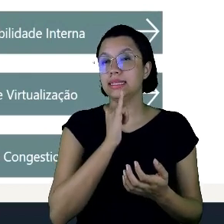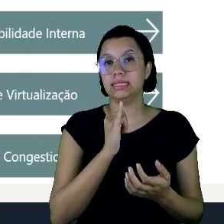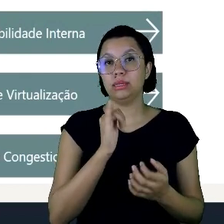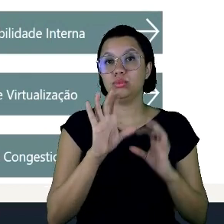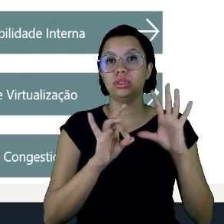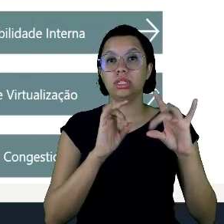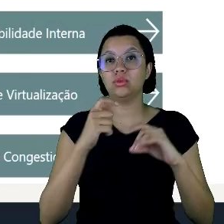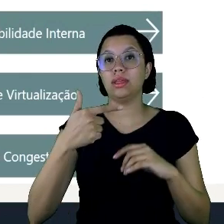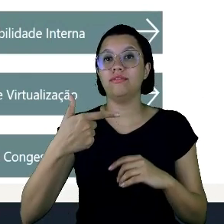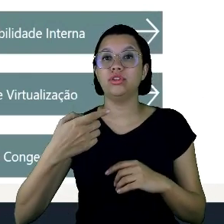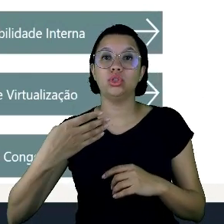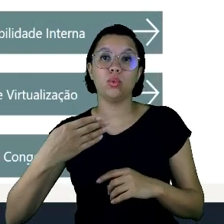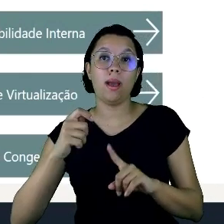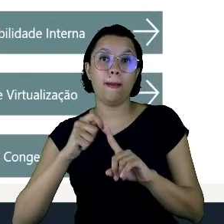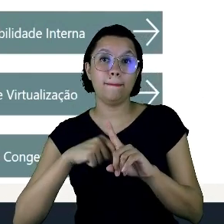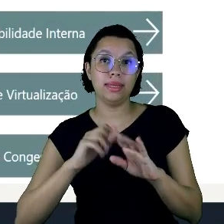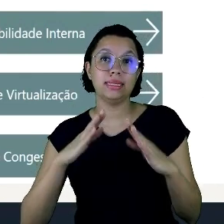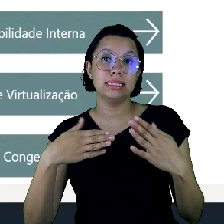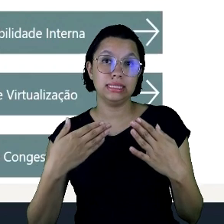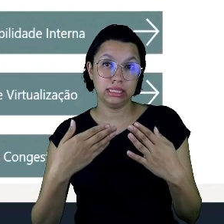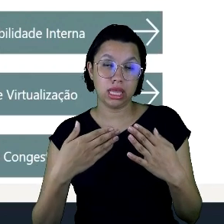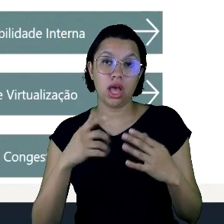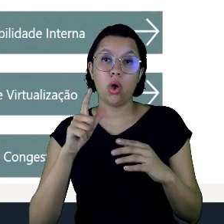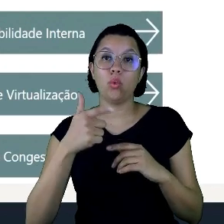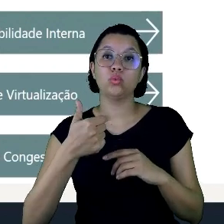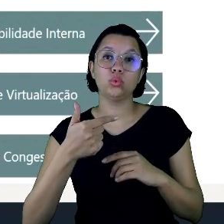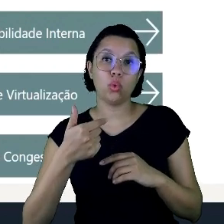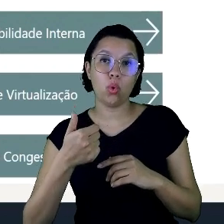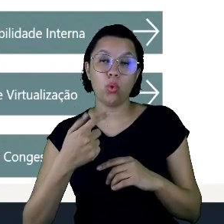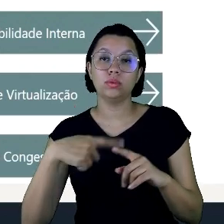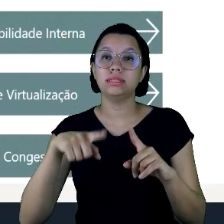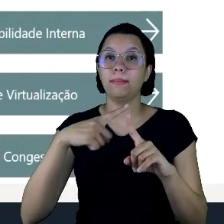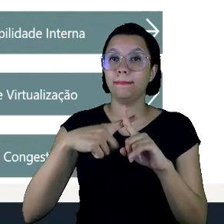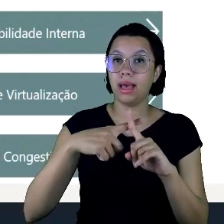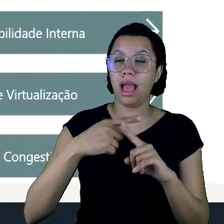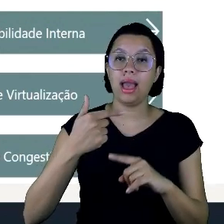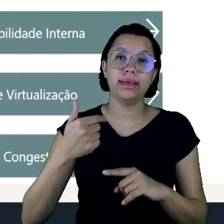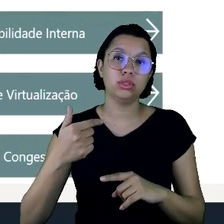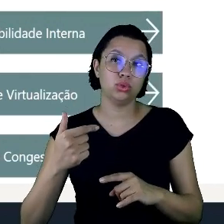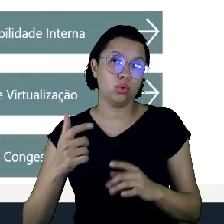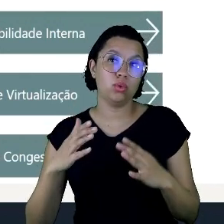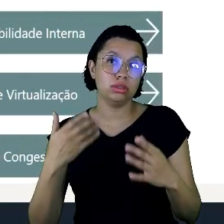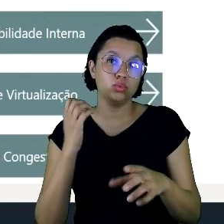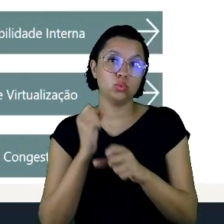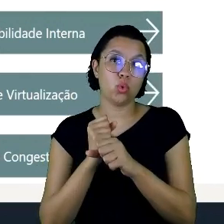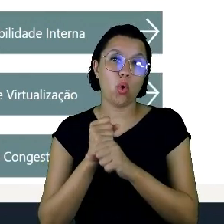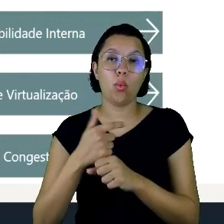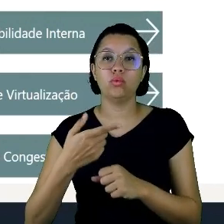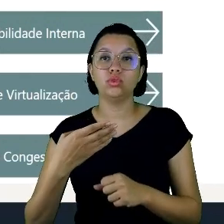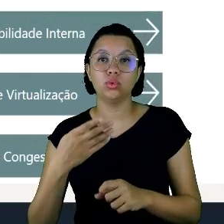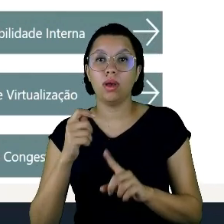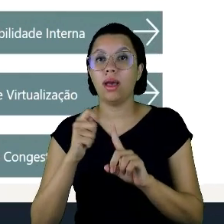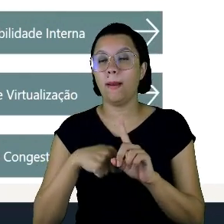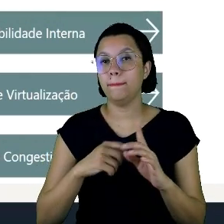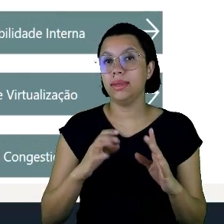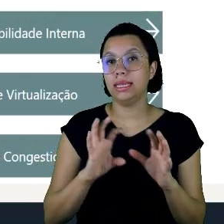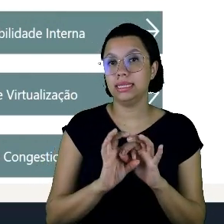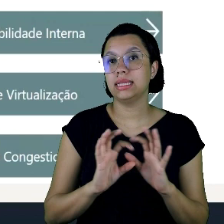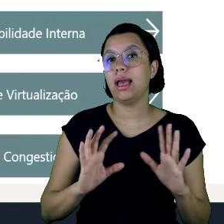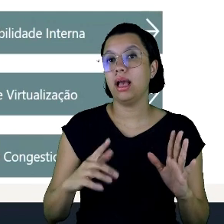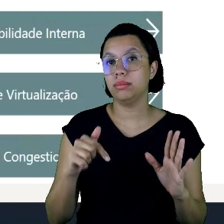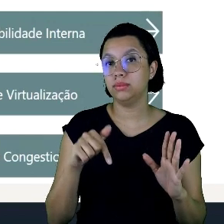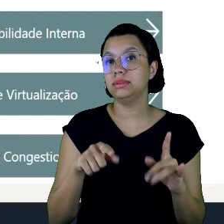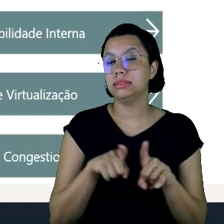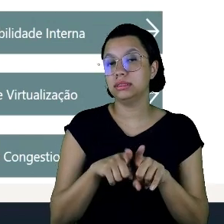aí fechando aqui, se quiser, por exemplo, selecionar os 24 meses, então tem que selecionar os 12 mais de 13 a 24 para somar